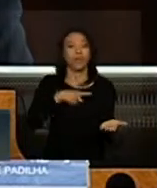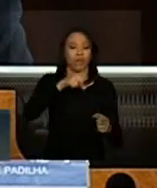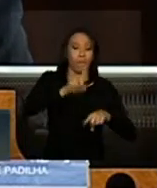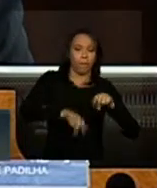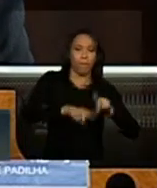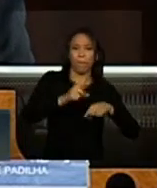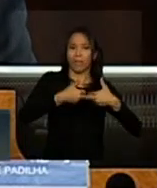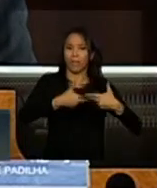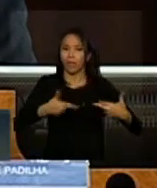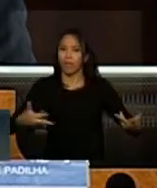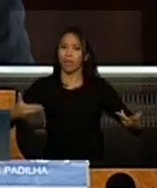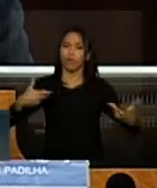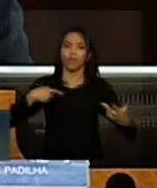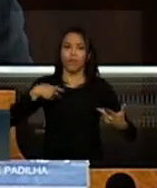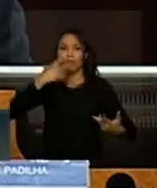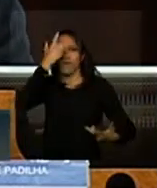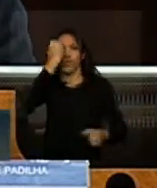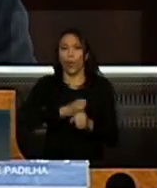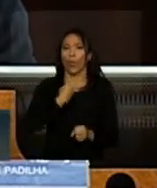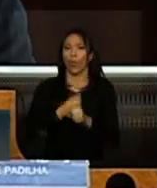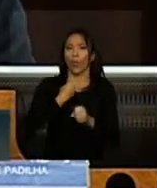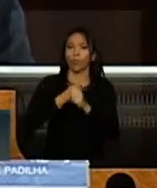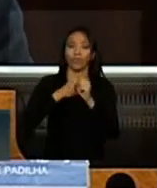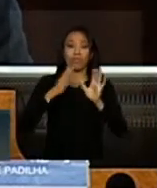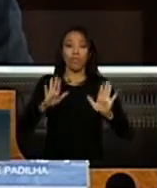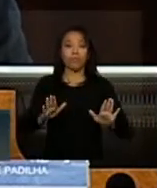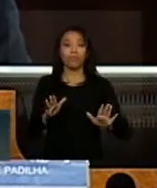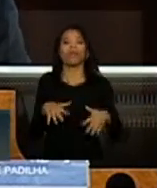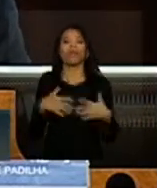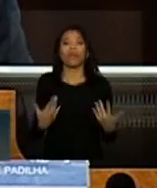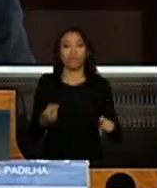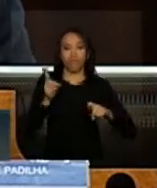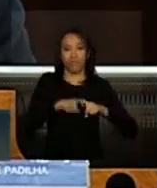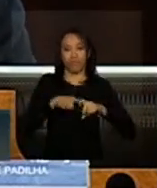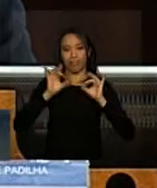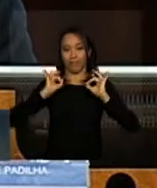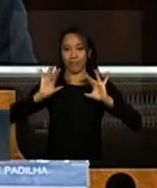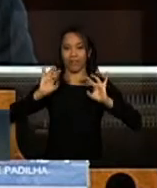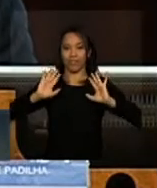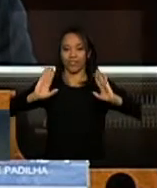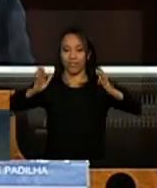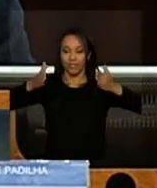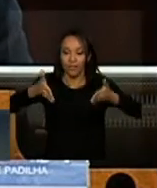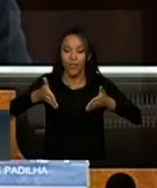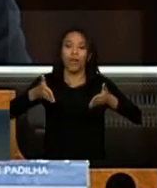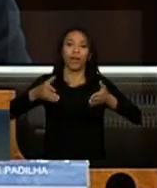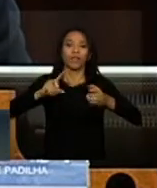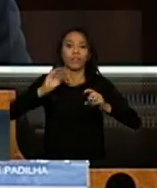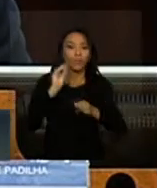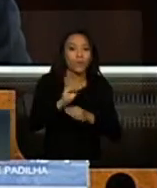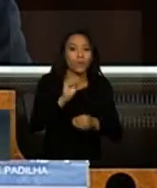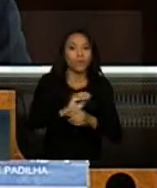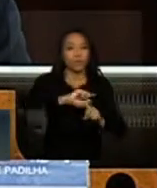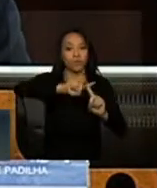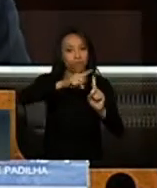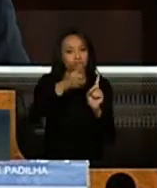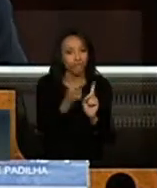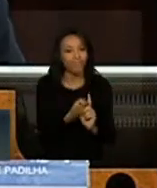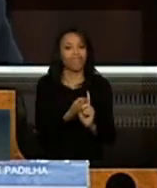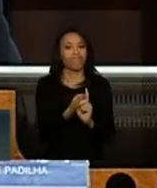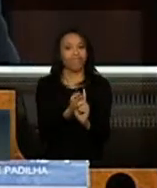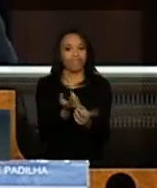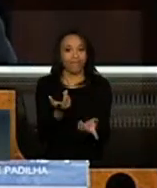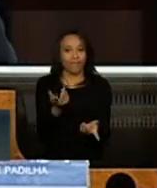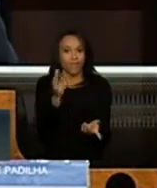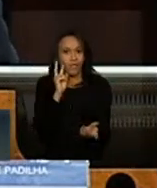fácil construir o leito, não se faz sem médico especialista em neonatologia, não se faz sem médico